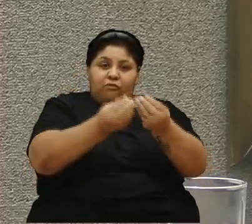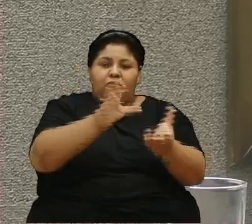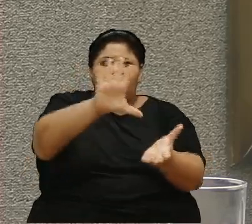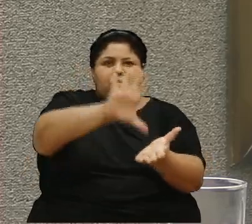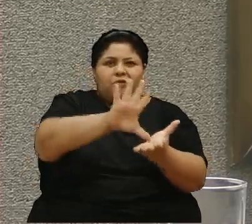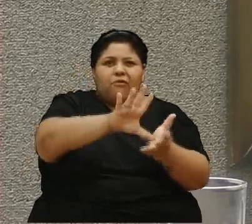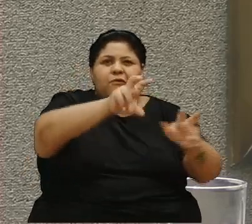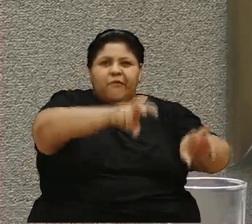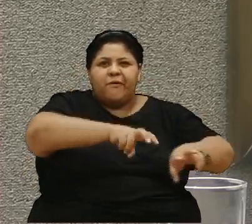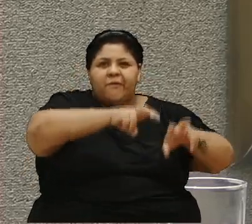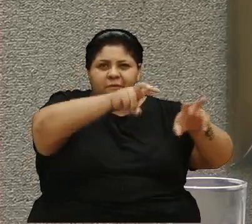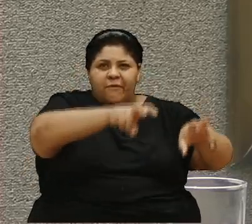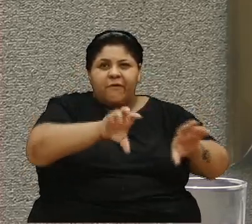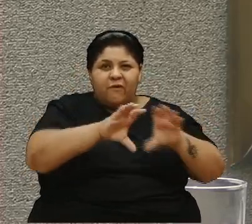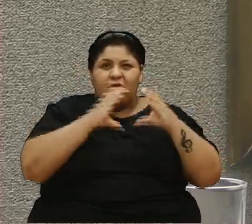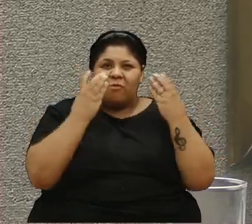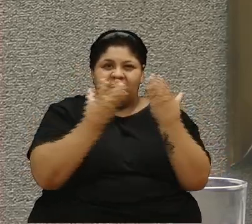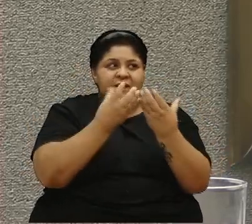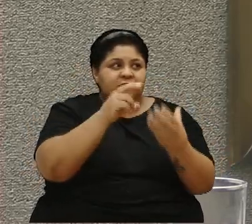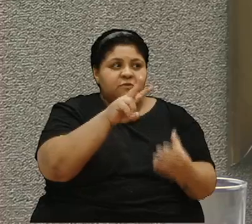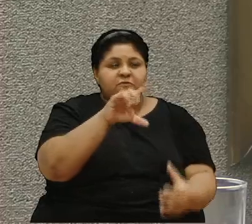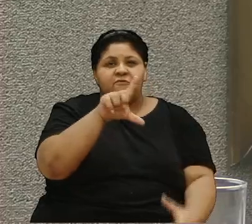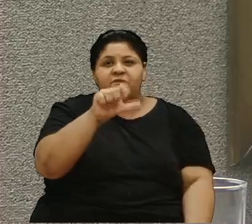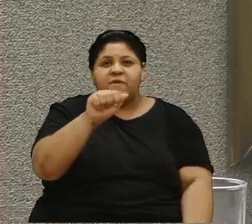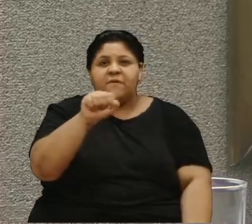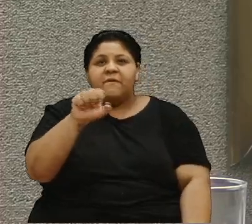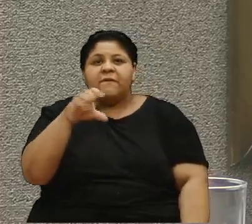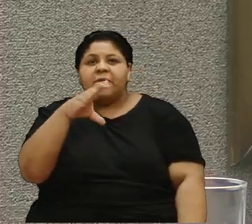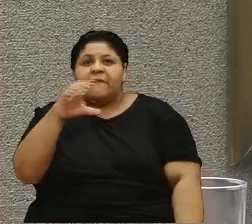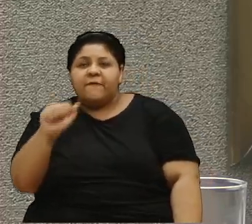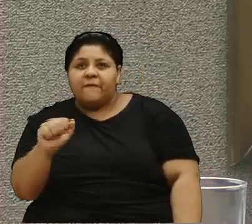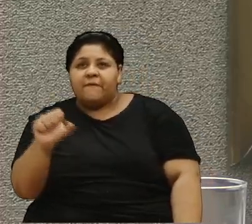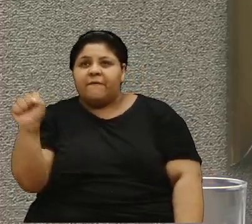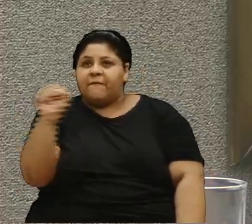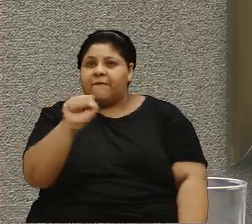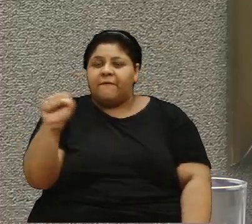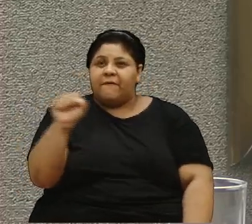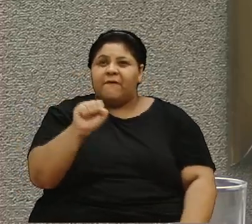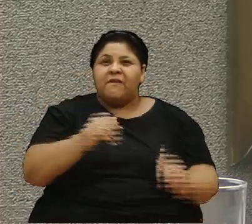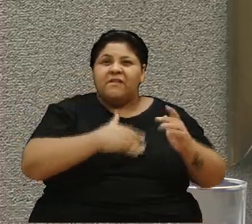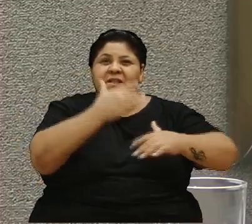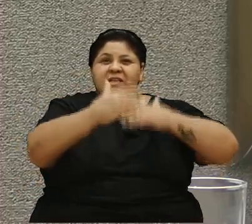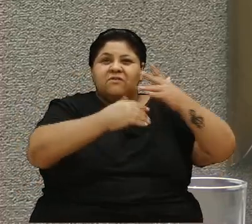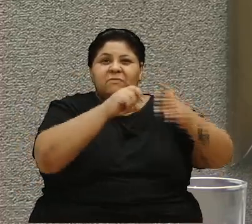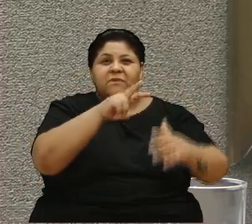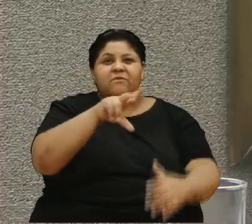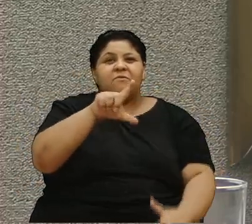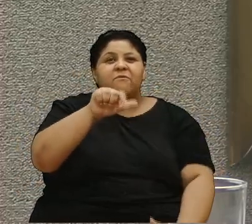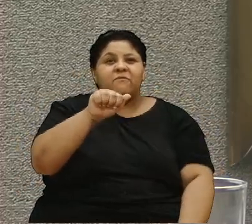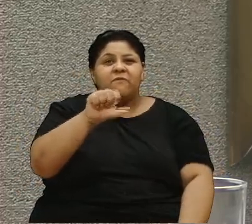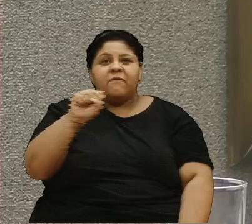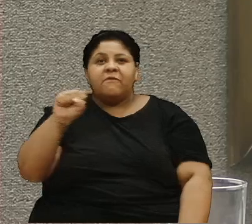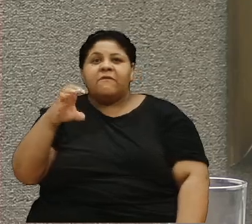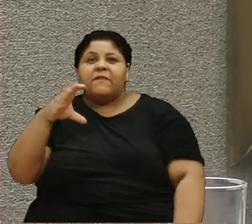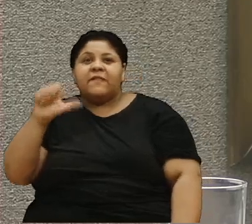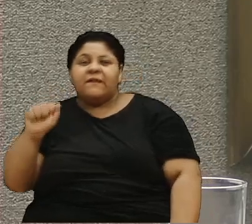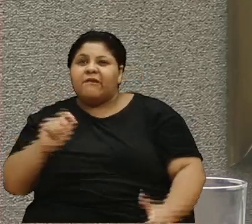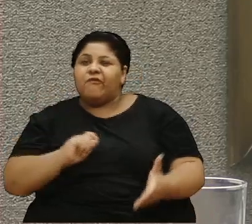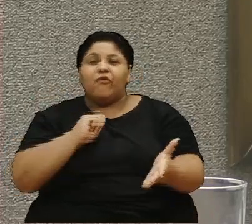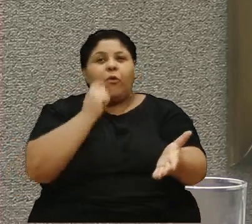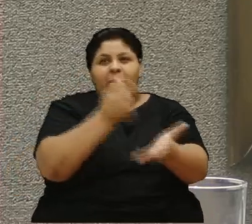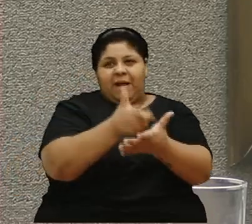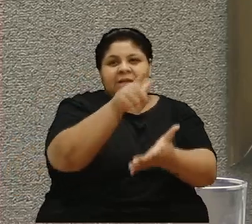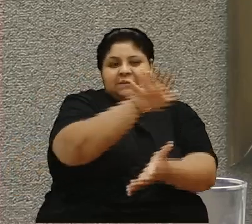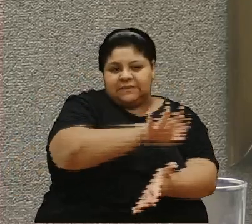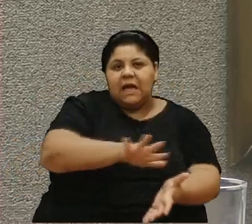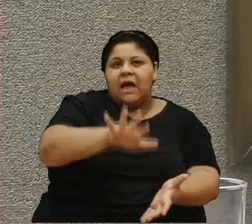um pleito da comunidade de Vila Seca e da Associação Pro Desenvolvimento de Vila Seca. Foi adquirida essa área e, num primeiro